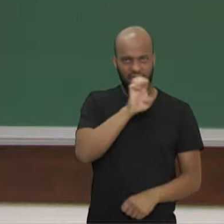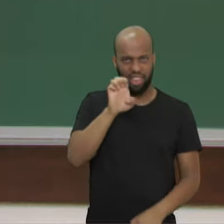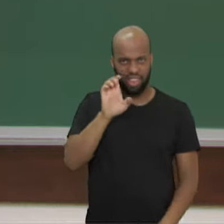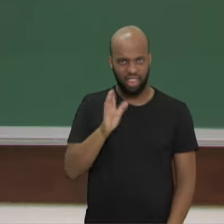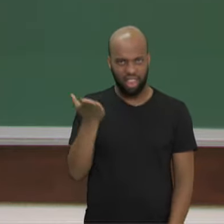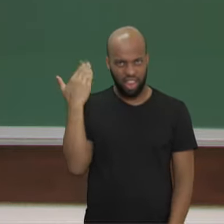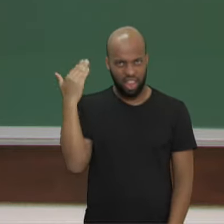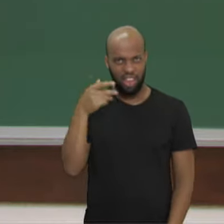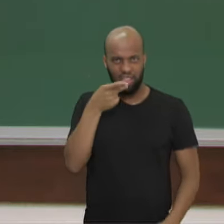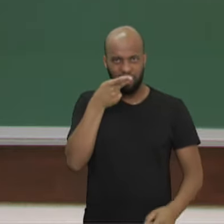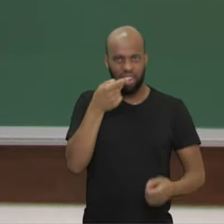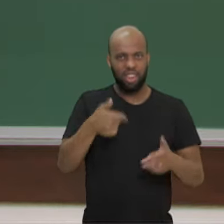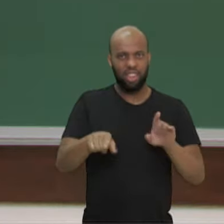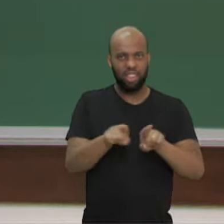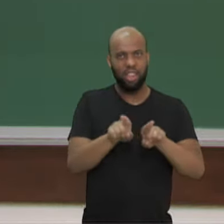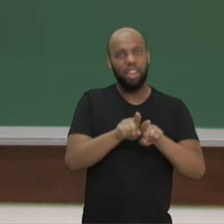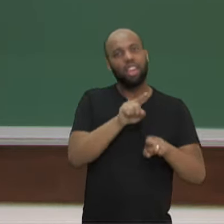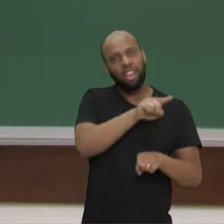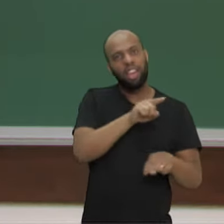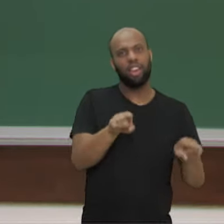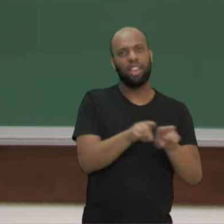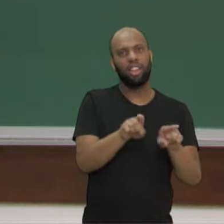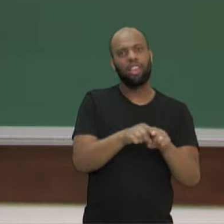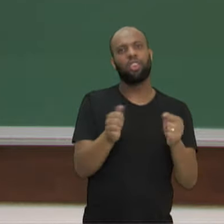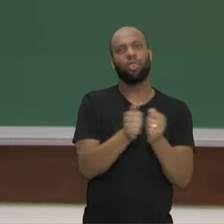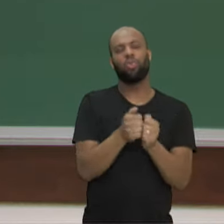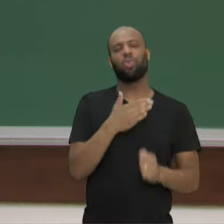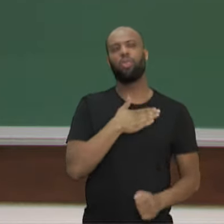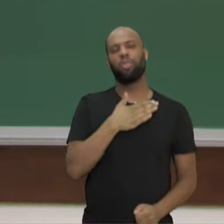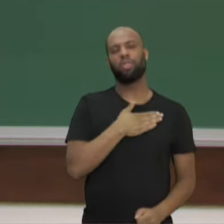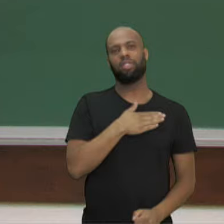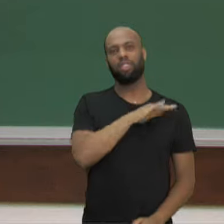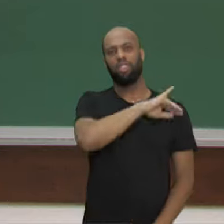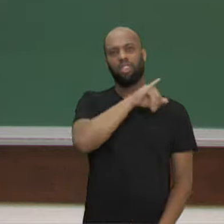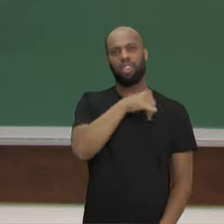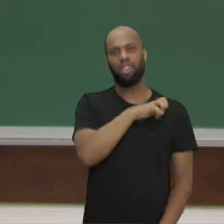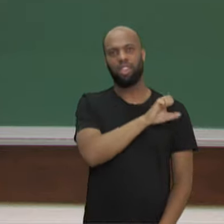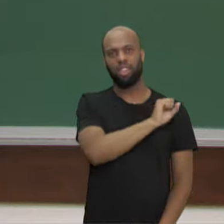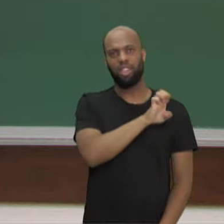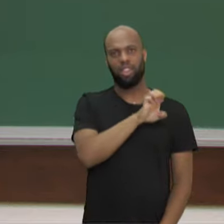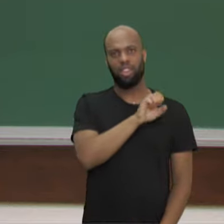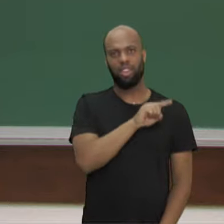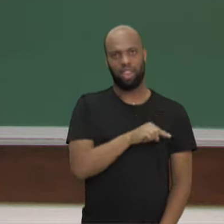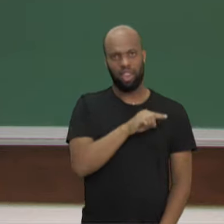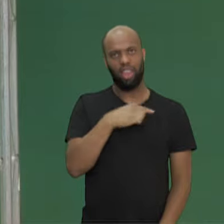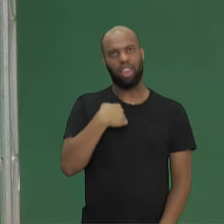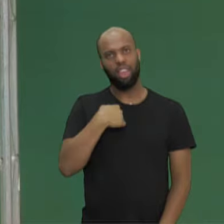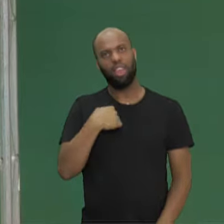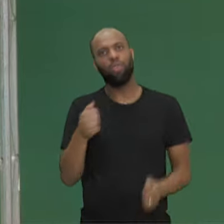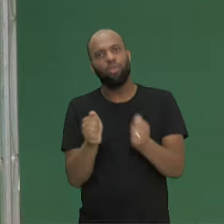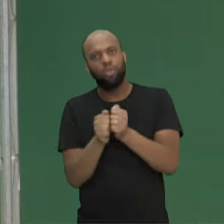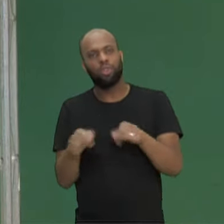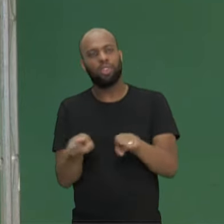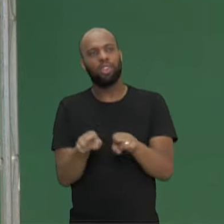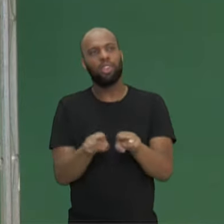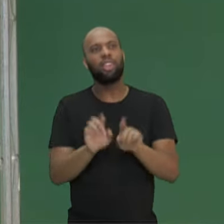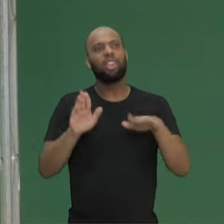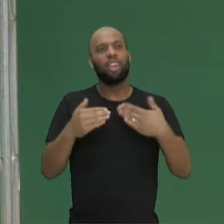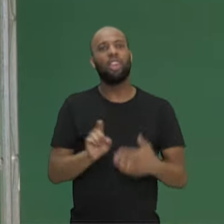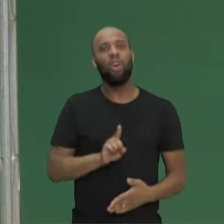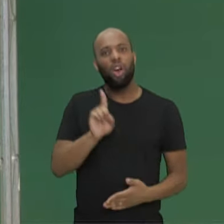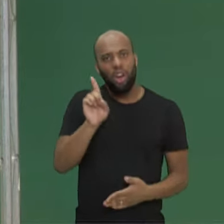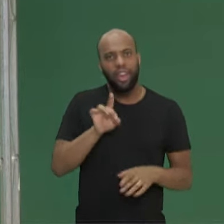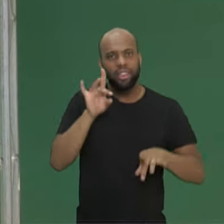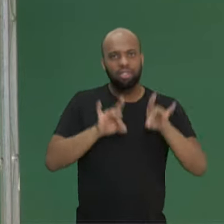aqui representando o Burguês Fidalgo. Esse texto é muito legal, ele traz, né, o Burguês Fidalgo, ele